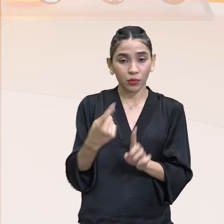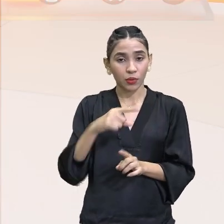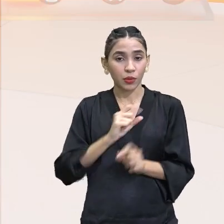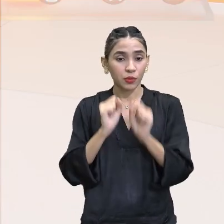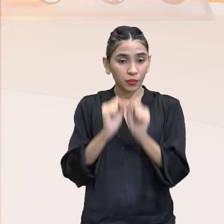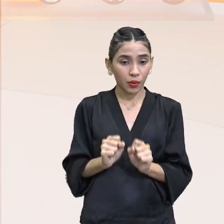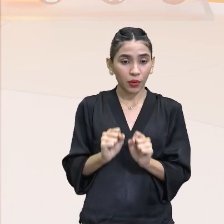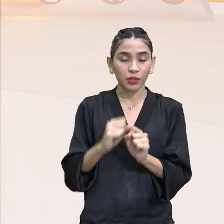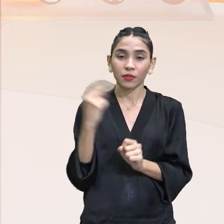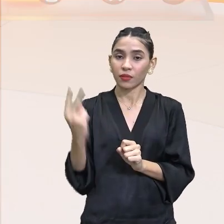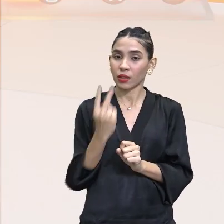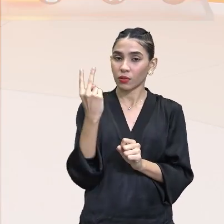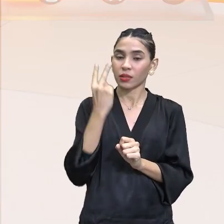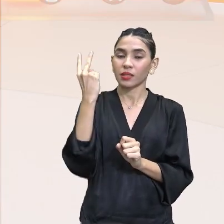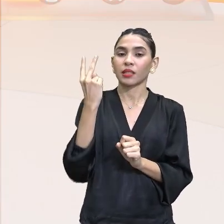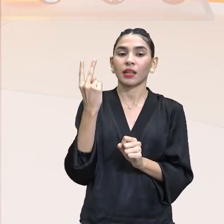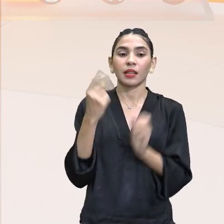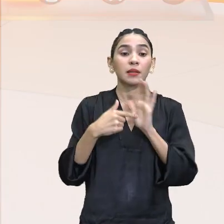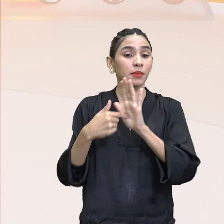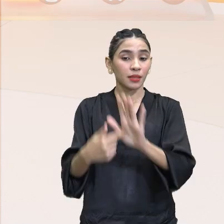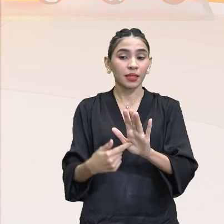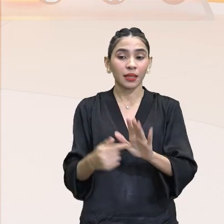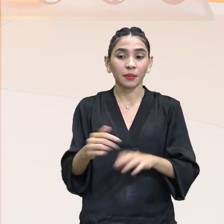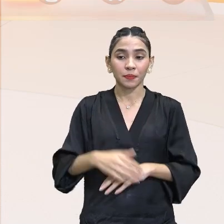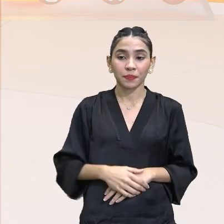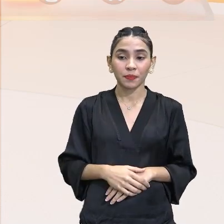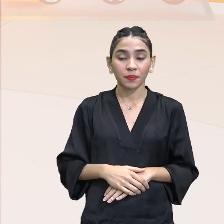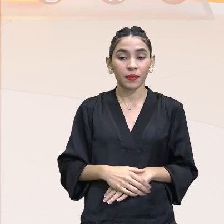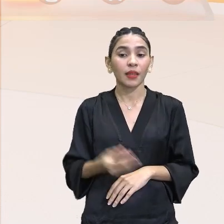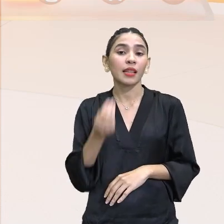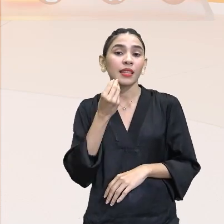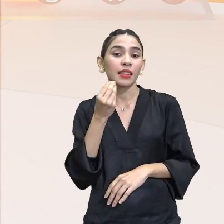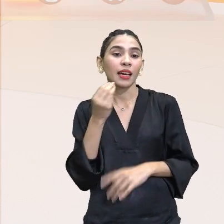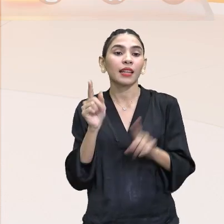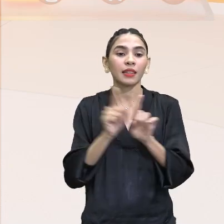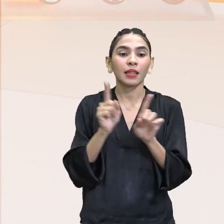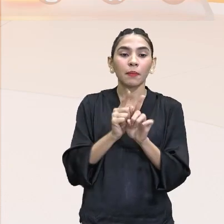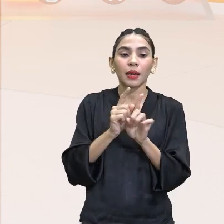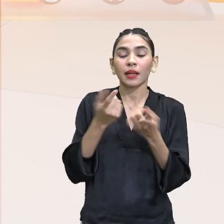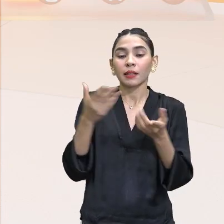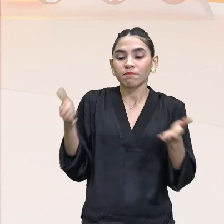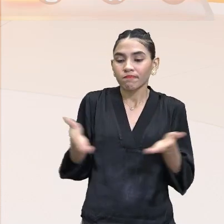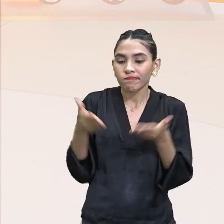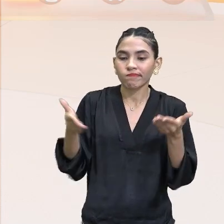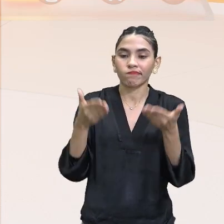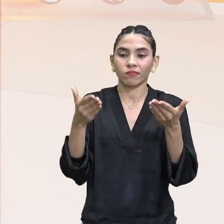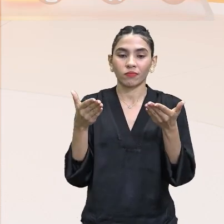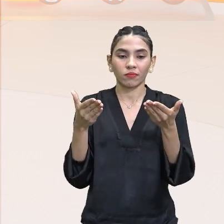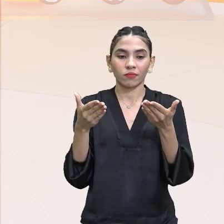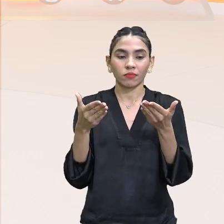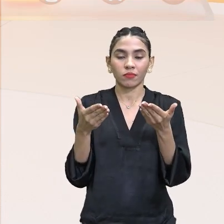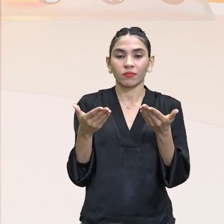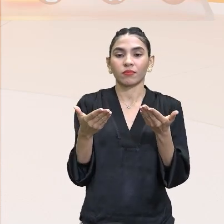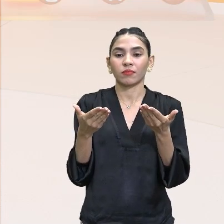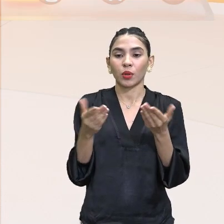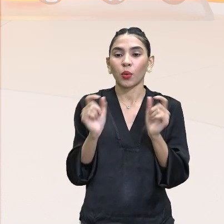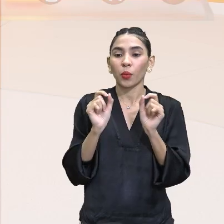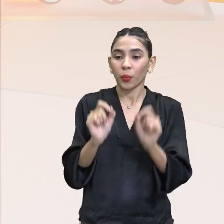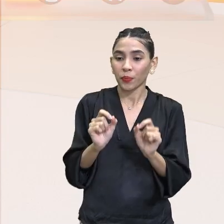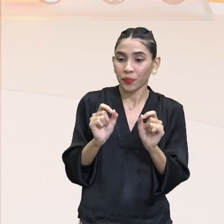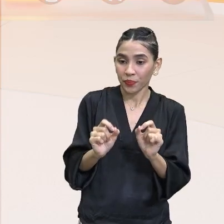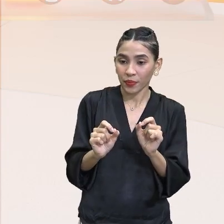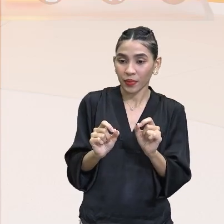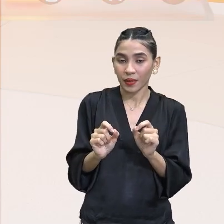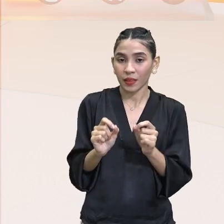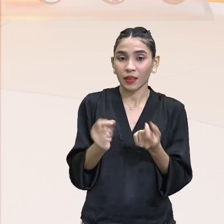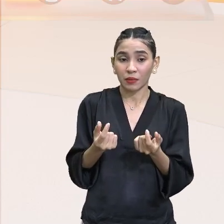pode valorizar e trazer, né? E tentar captar isso, né, de maneira mais que